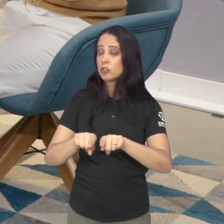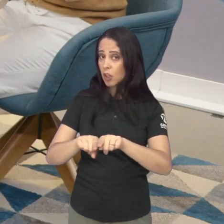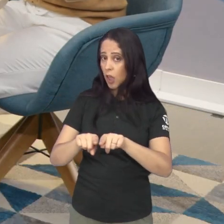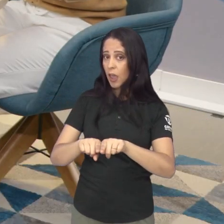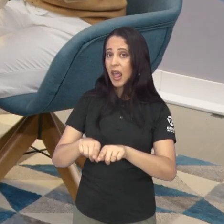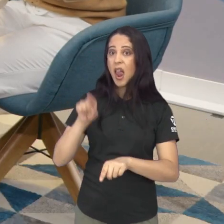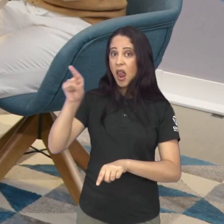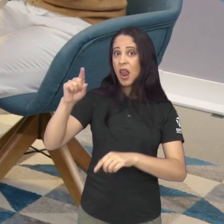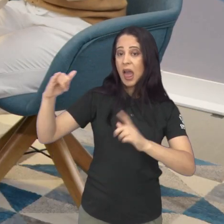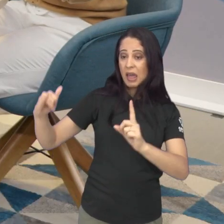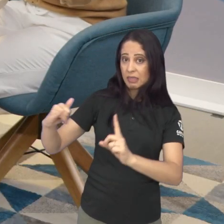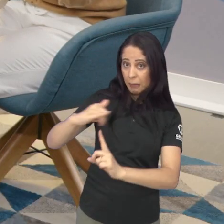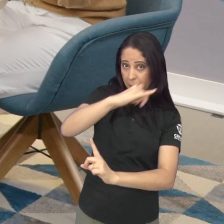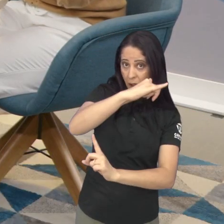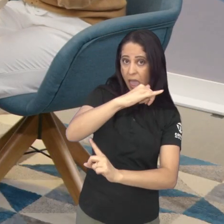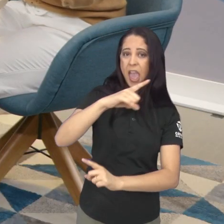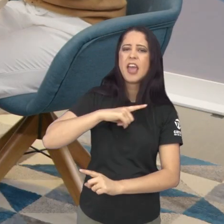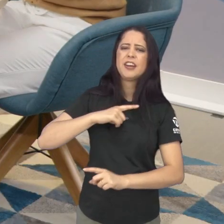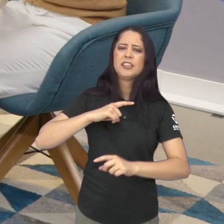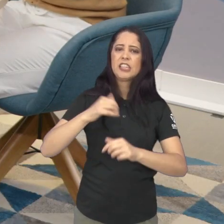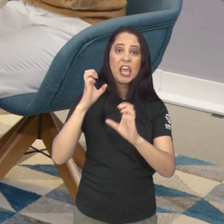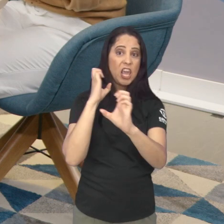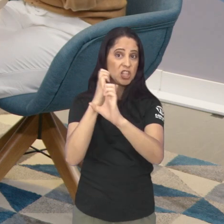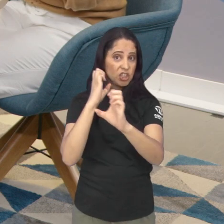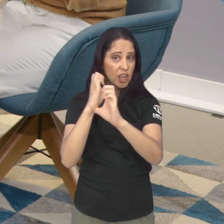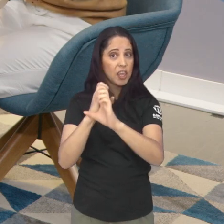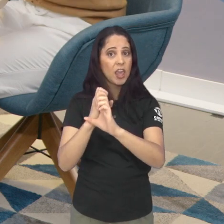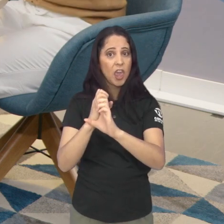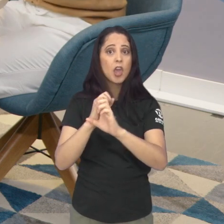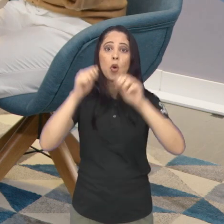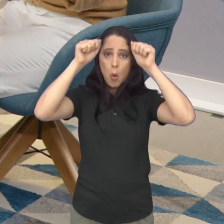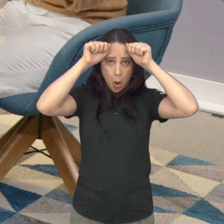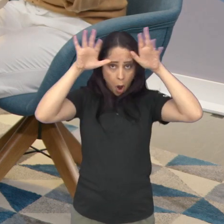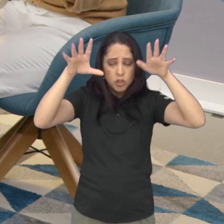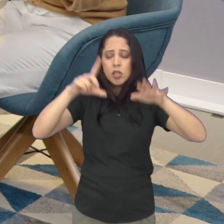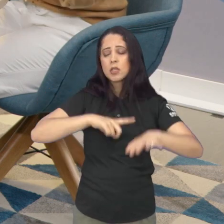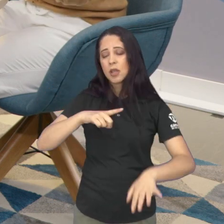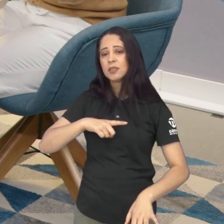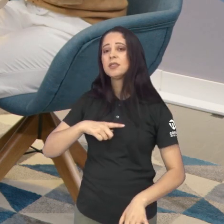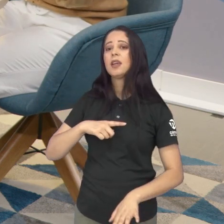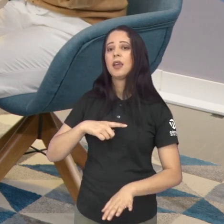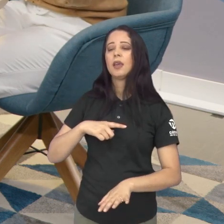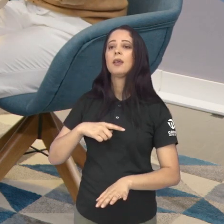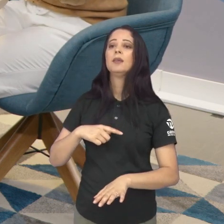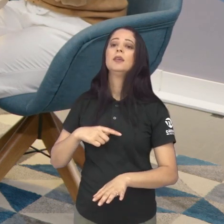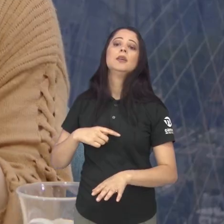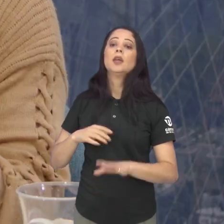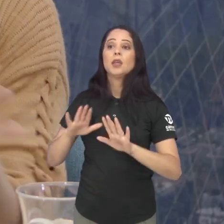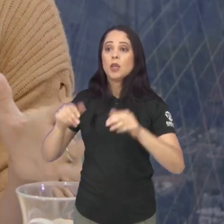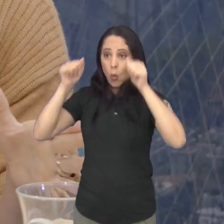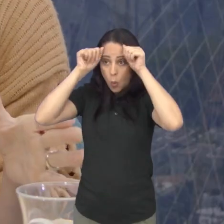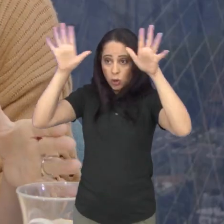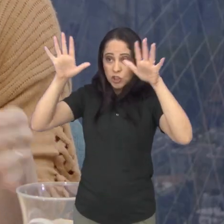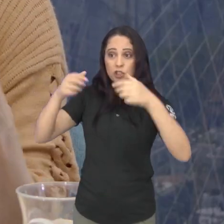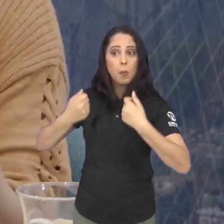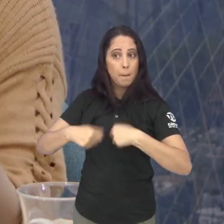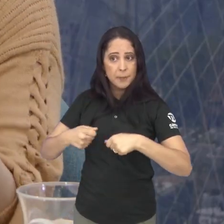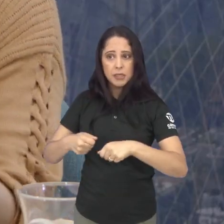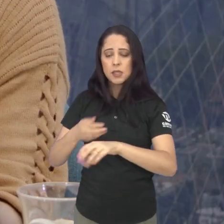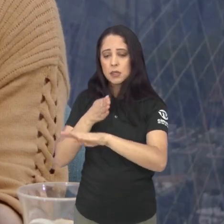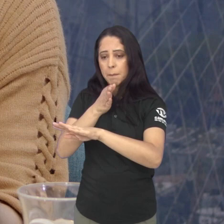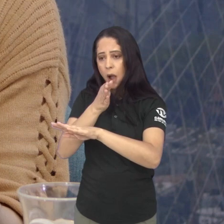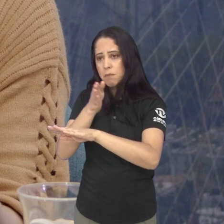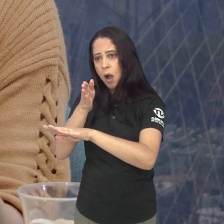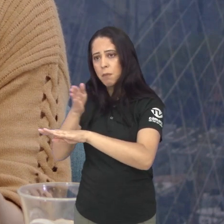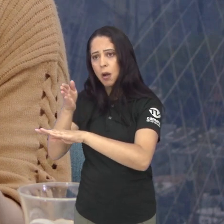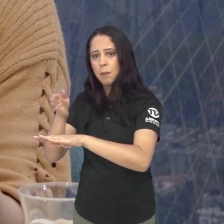tem engenheiros autistas, em várias outras empresas, em vários outros lugares, e o autismo tem que estar em todos os lugares, no lugar que ele